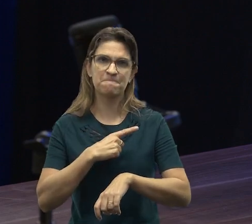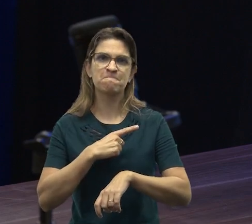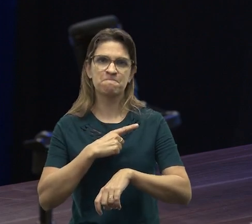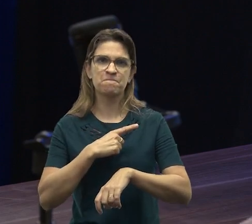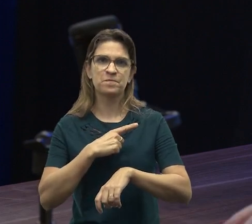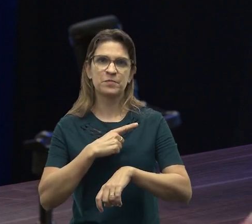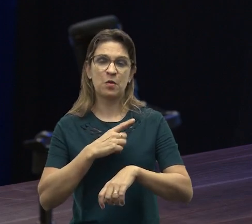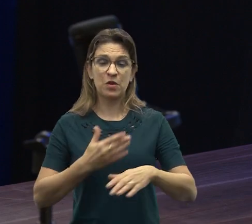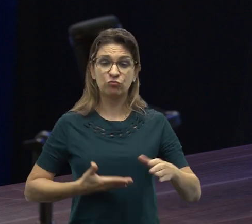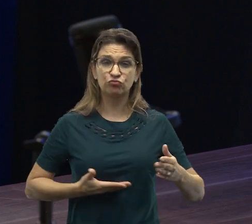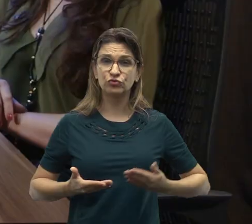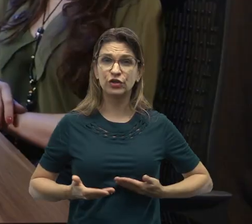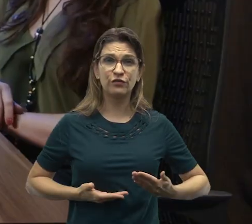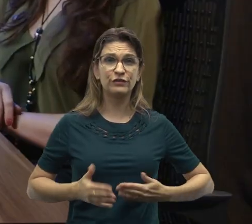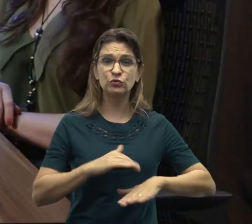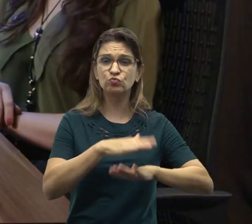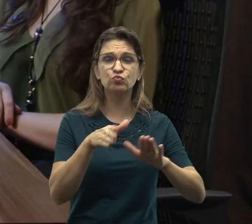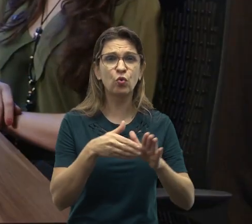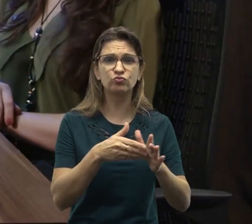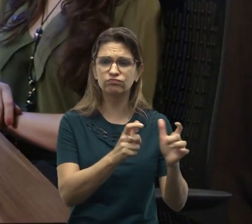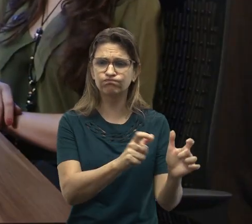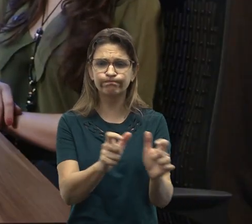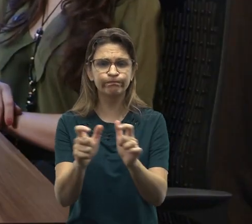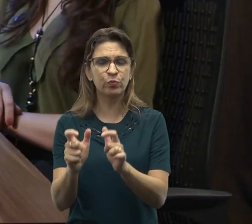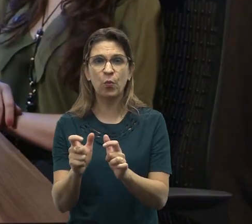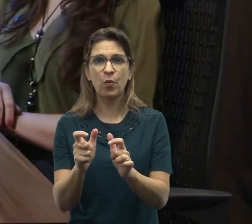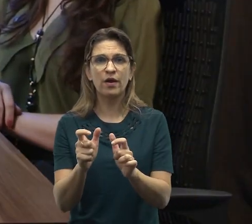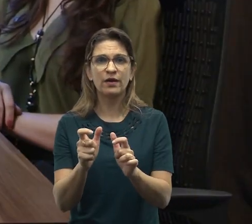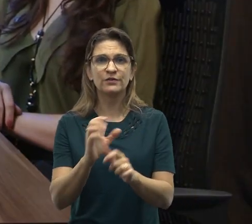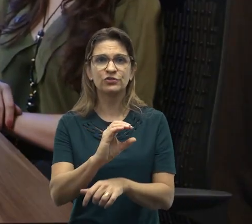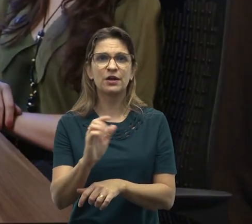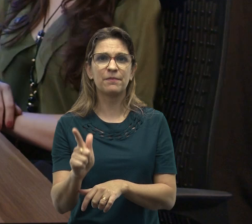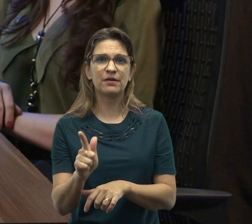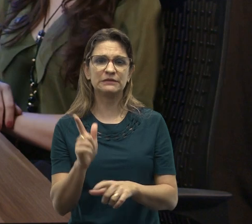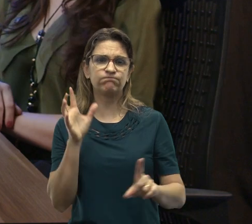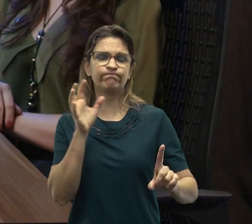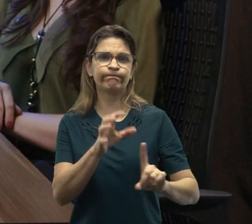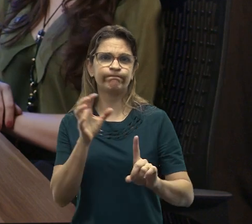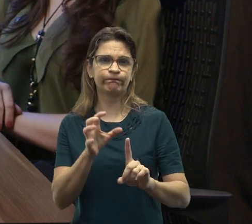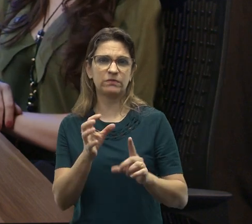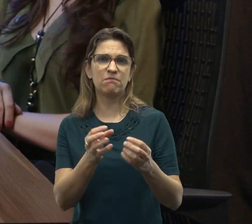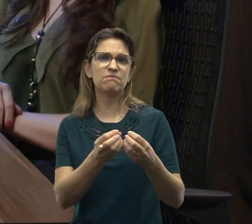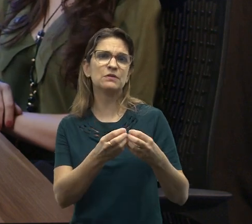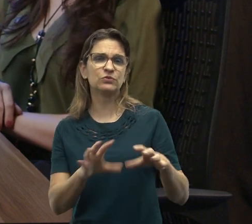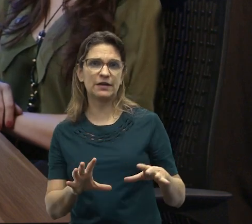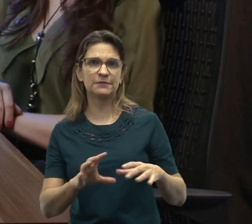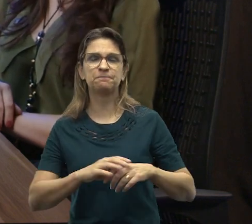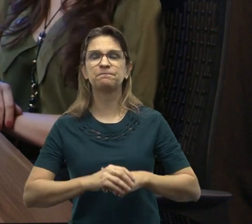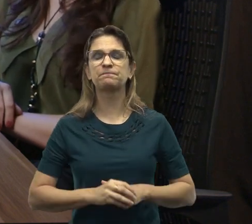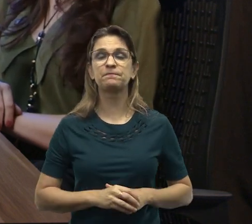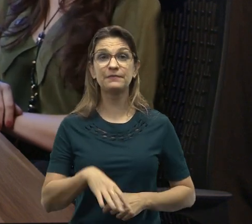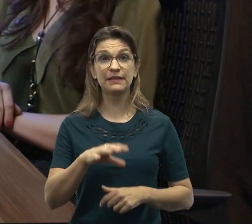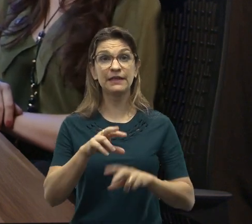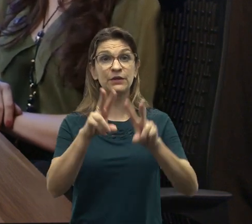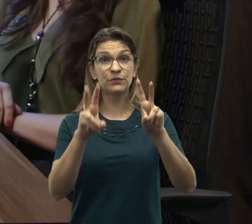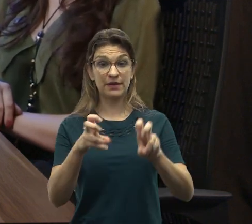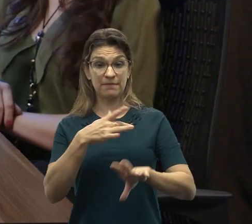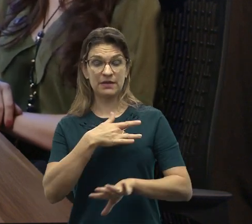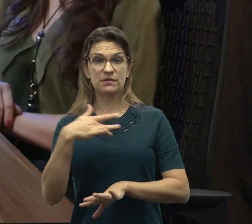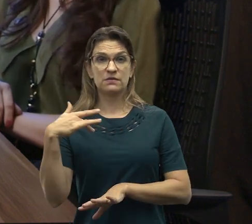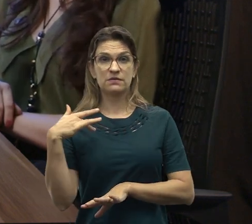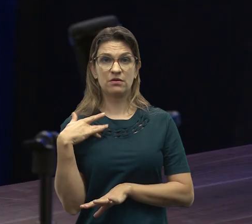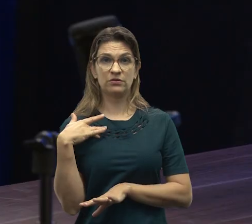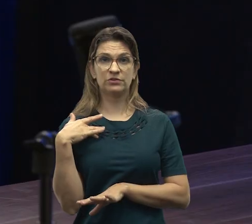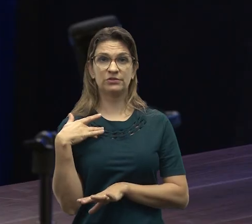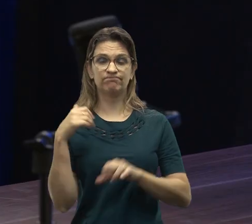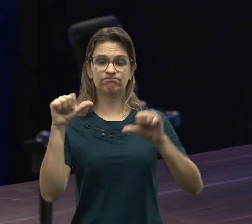Prefeitura de Campo Grande. Então, a nossa saúde, ao longo desses últimos anos, ela também vem decaindo em termos